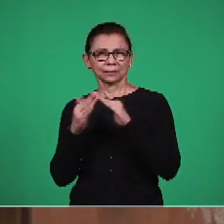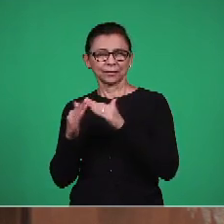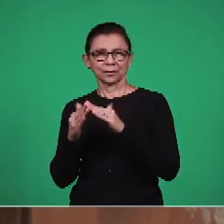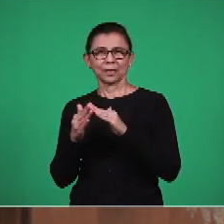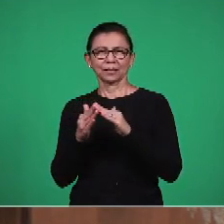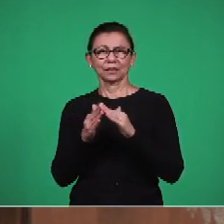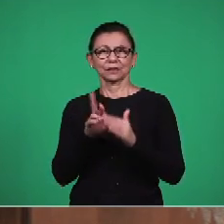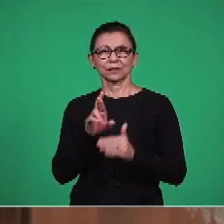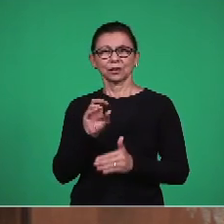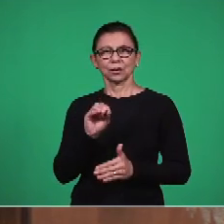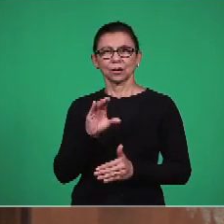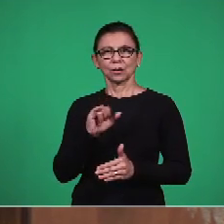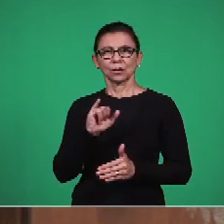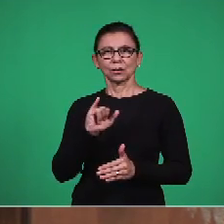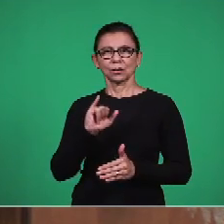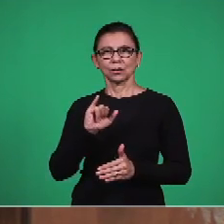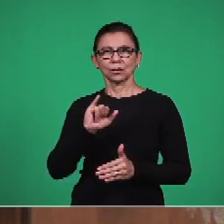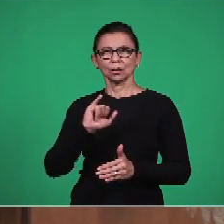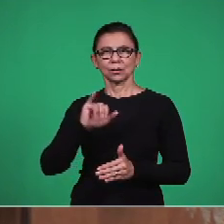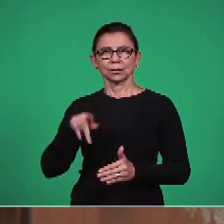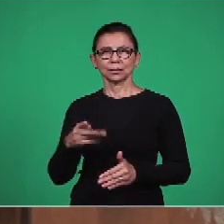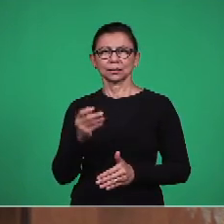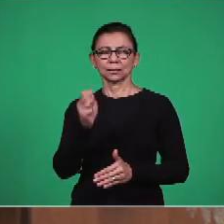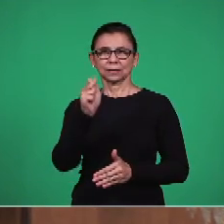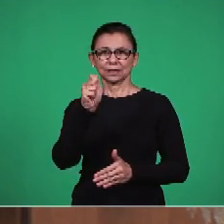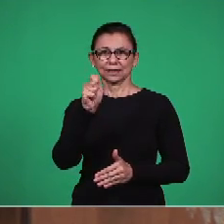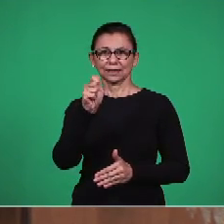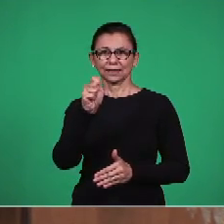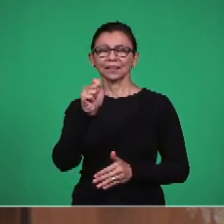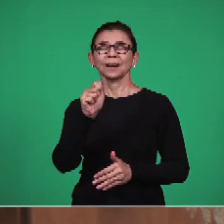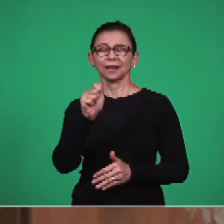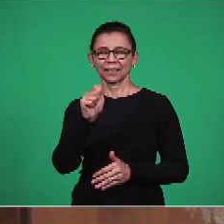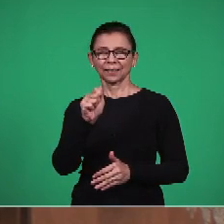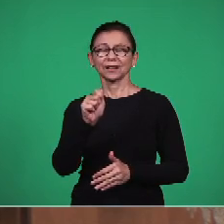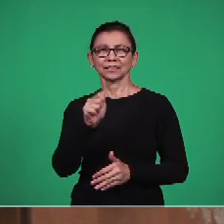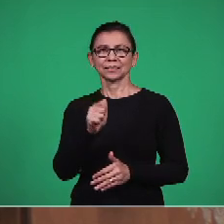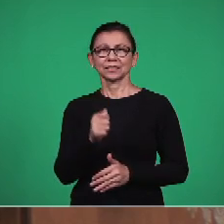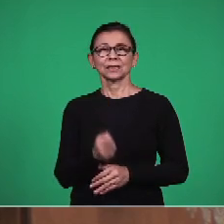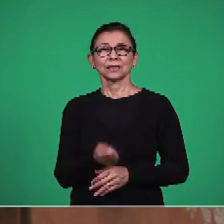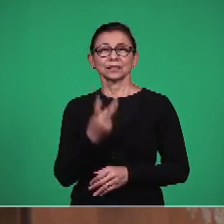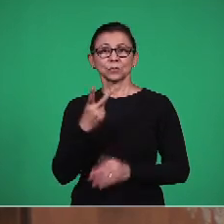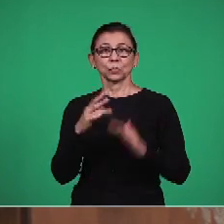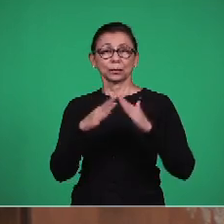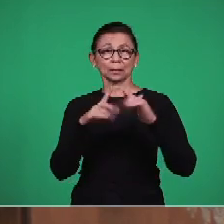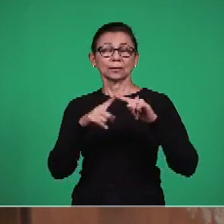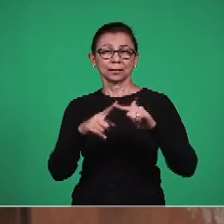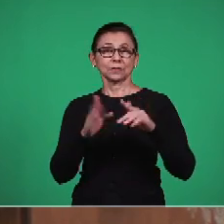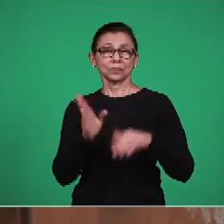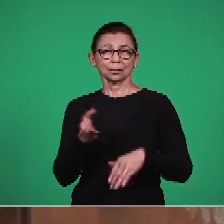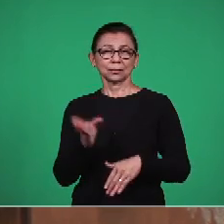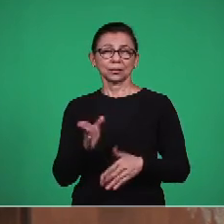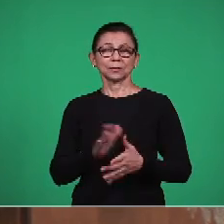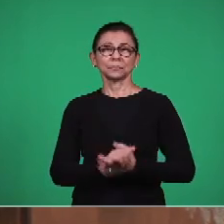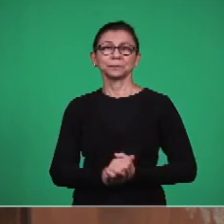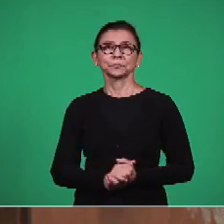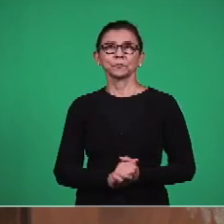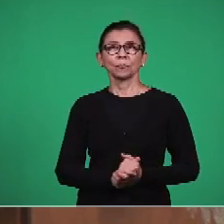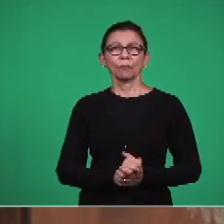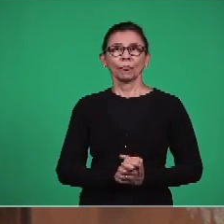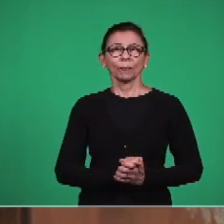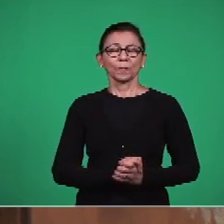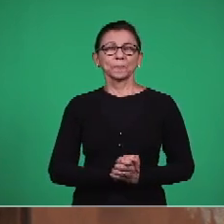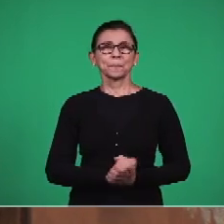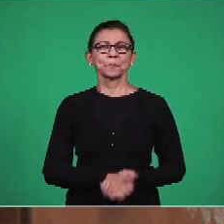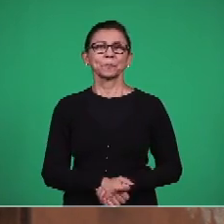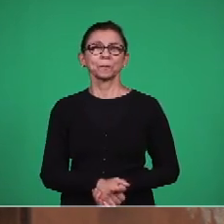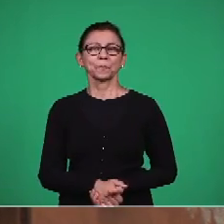avanço para nós. Estamos muito preocupados, estamos avançando para os morros em vez de avançar para o mar. O mar não precisa mais, o mar já está